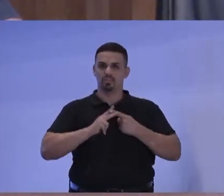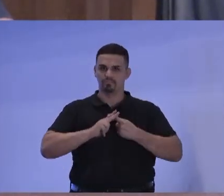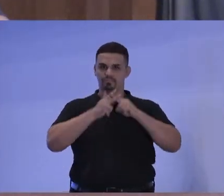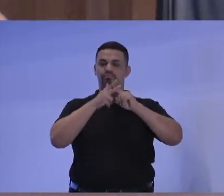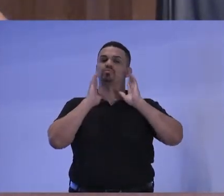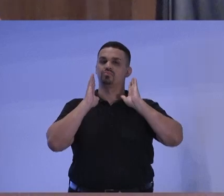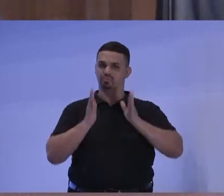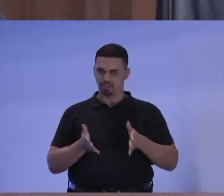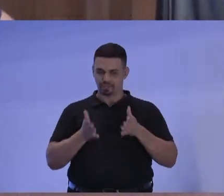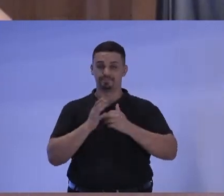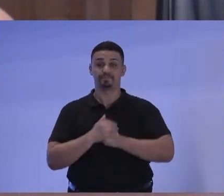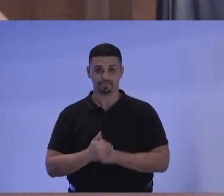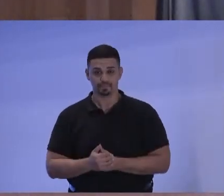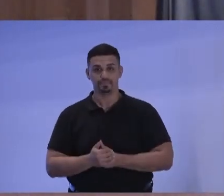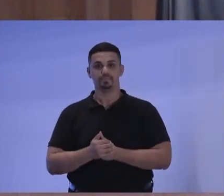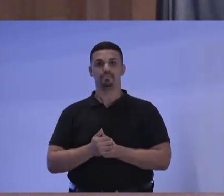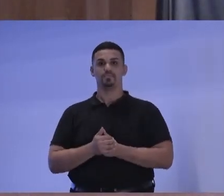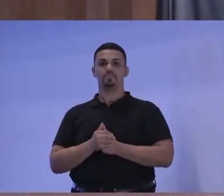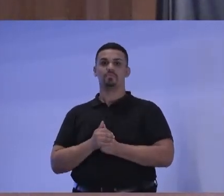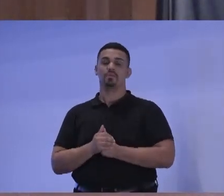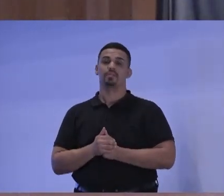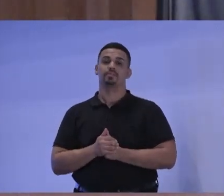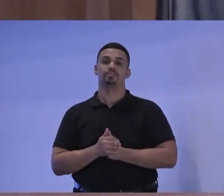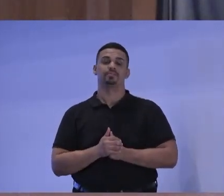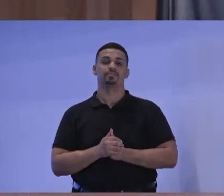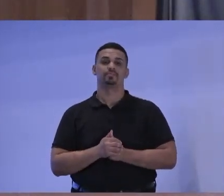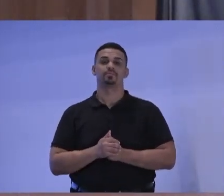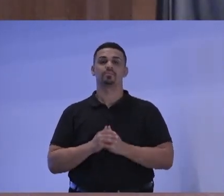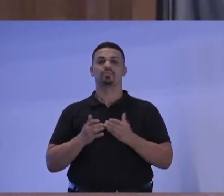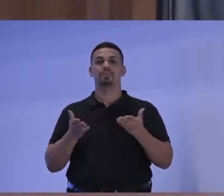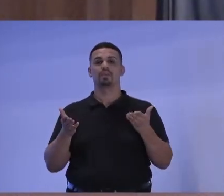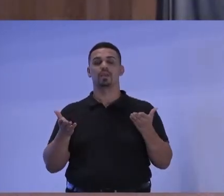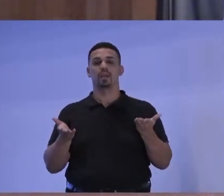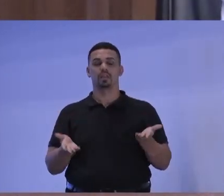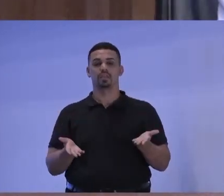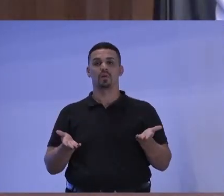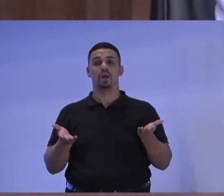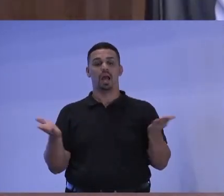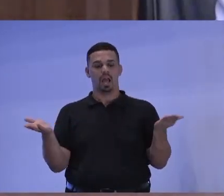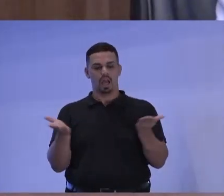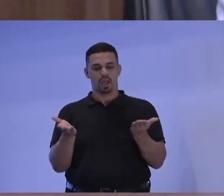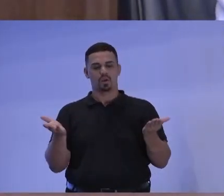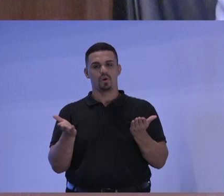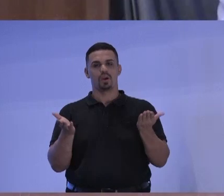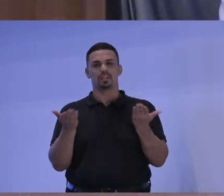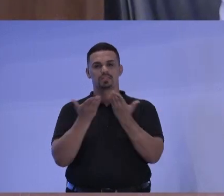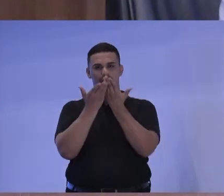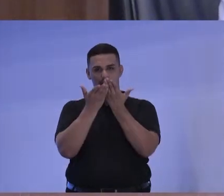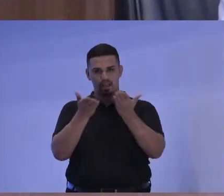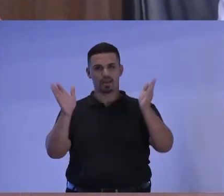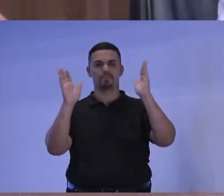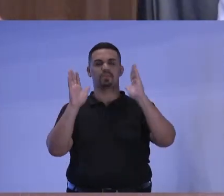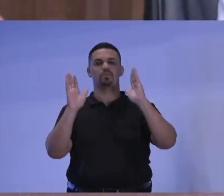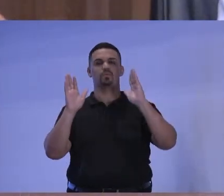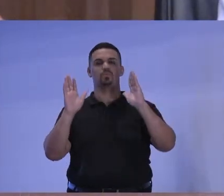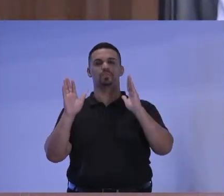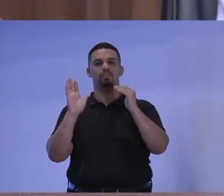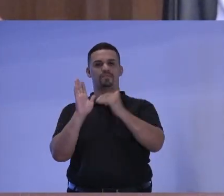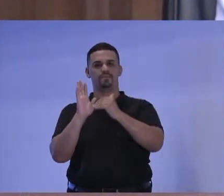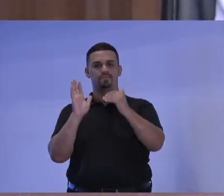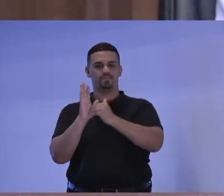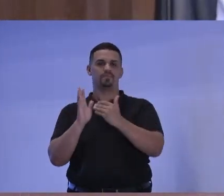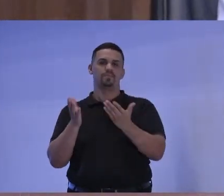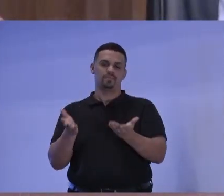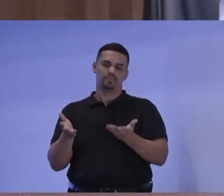Poder Legislativo para colaborar e para ajudar. Então, eu encerro essa fala aqui de abertura, contextualizando um pouco a ideia da nossa